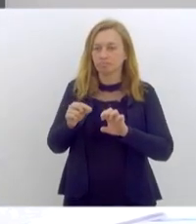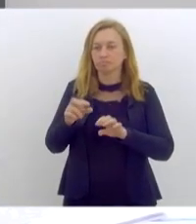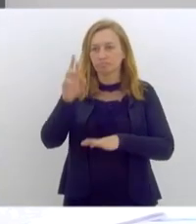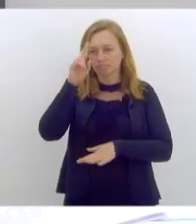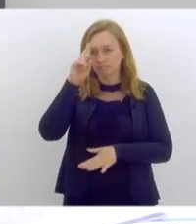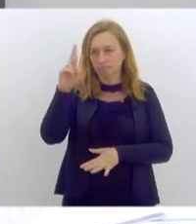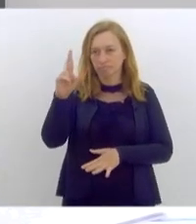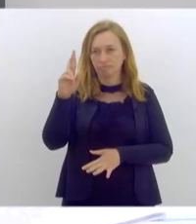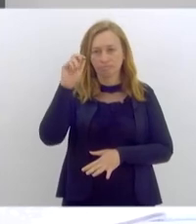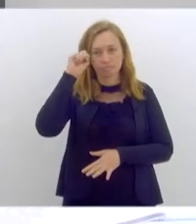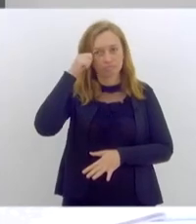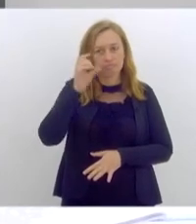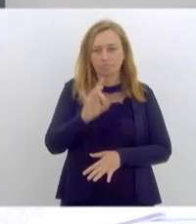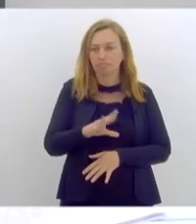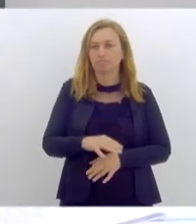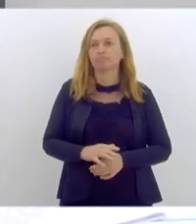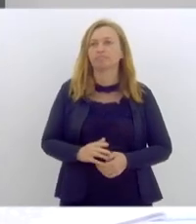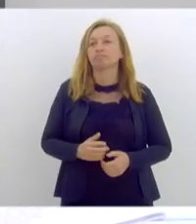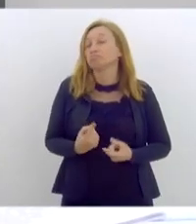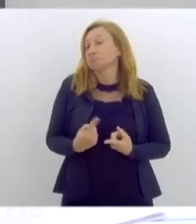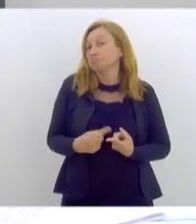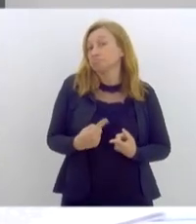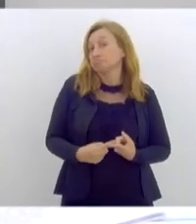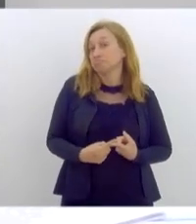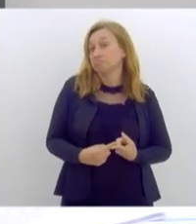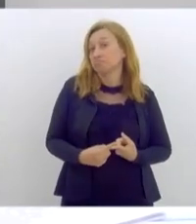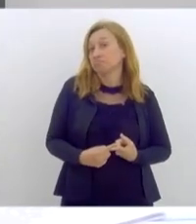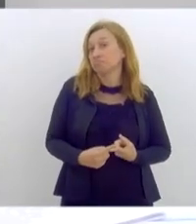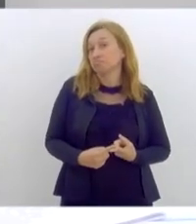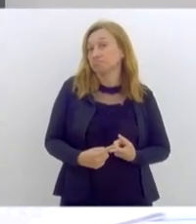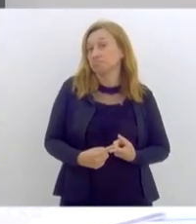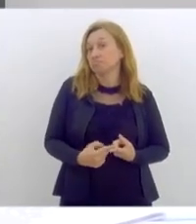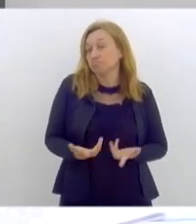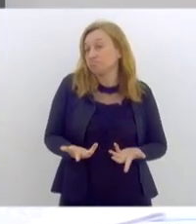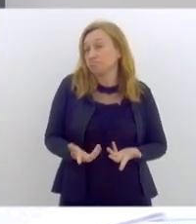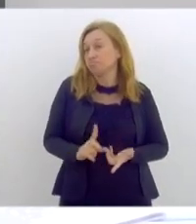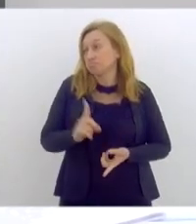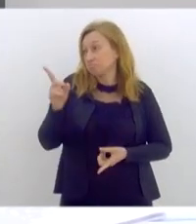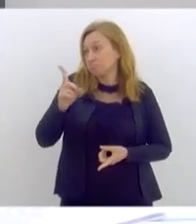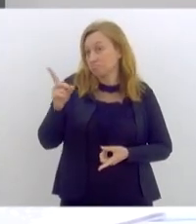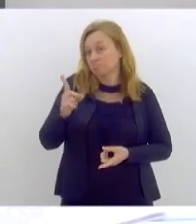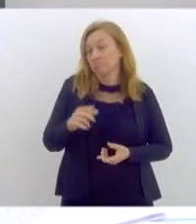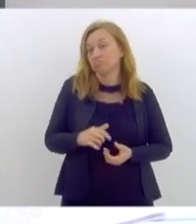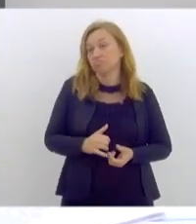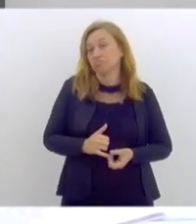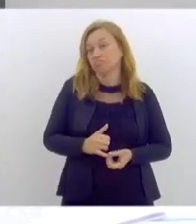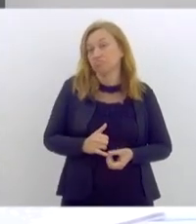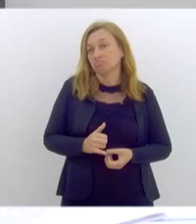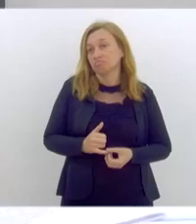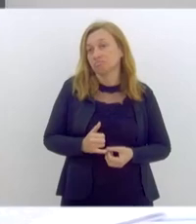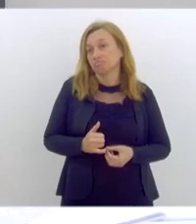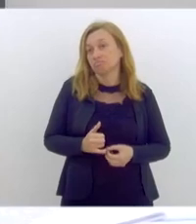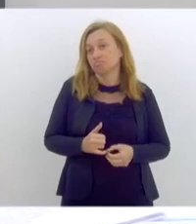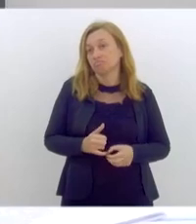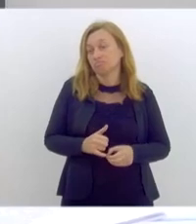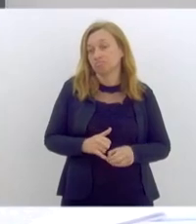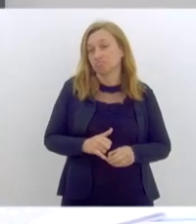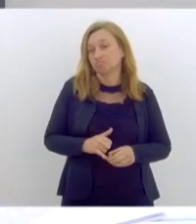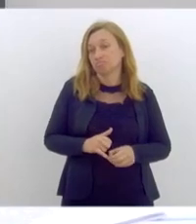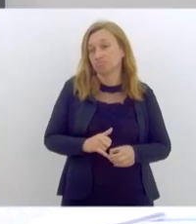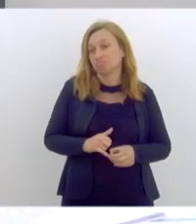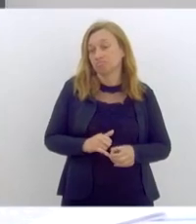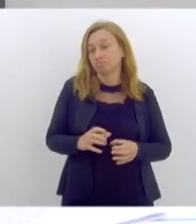Deu para entender porque lá eles eram a parte mais